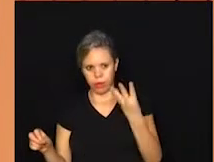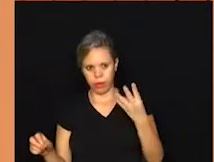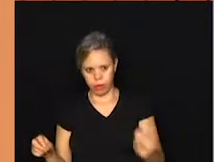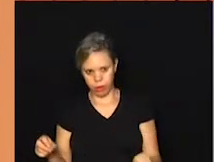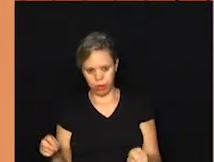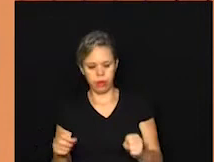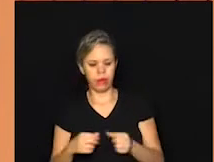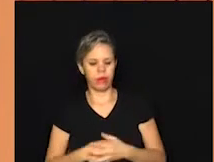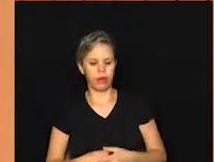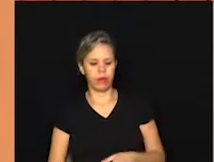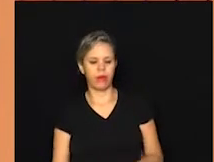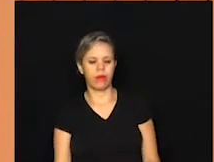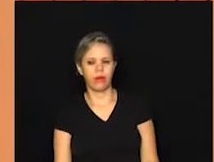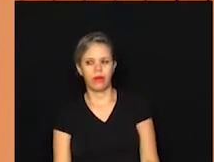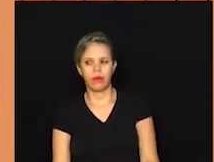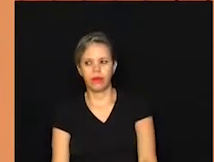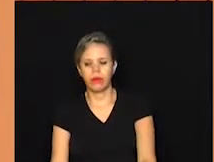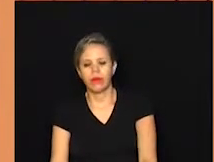48.